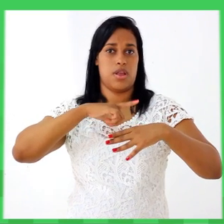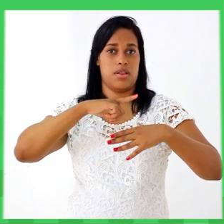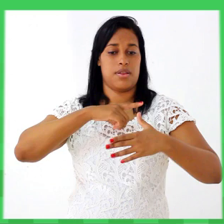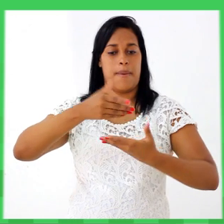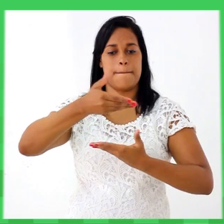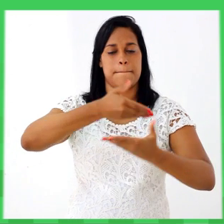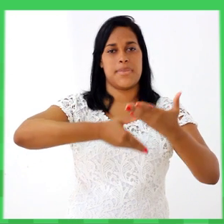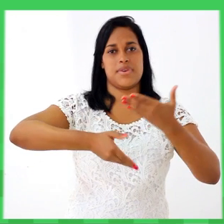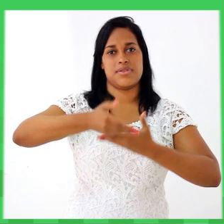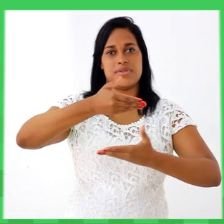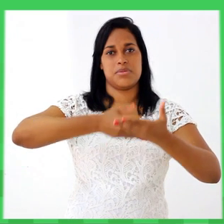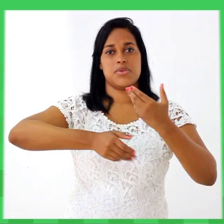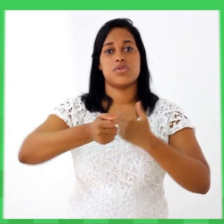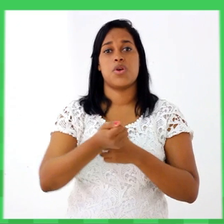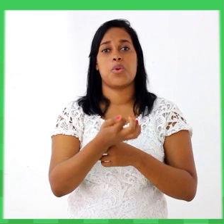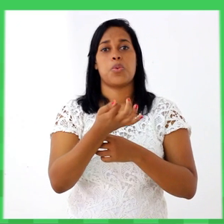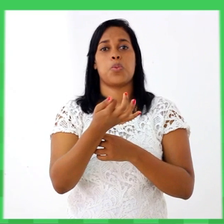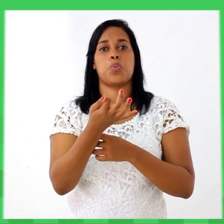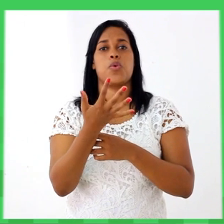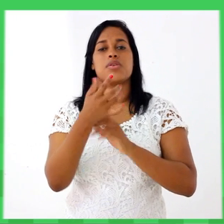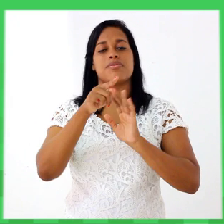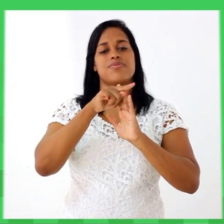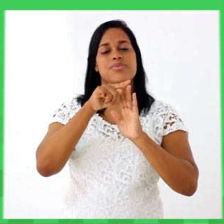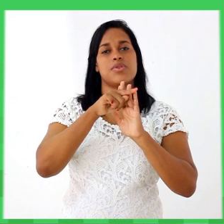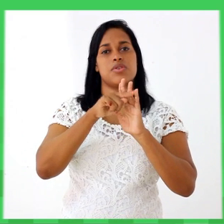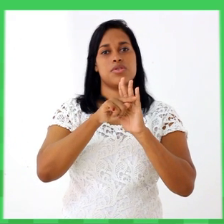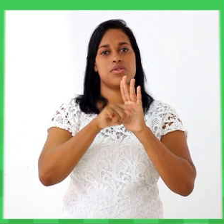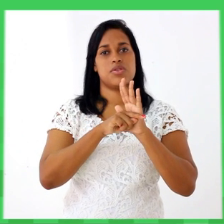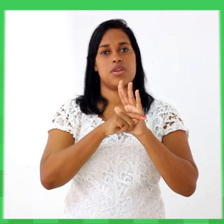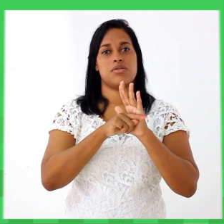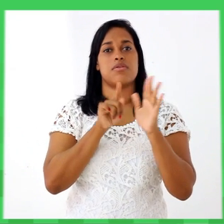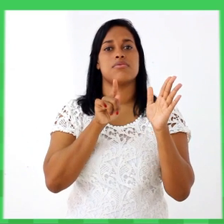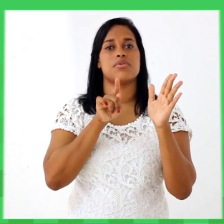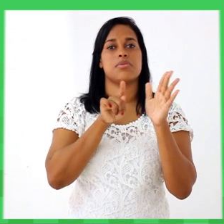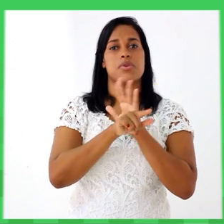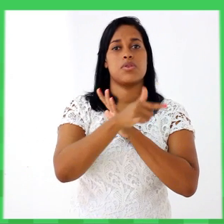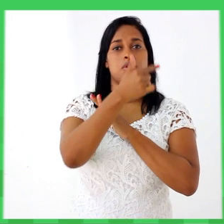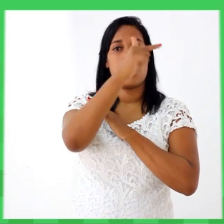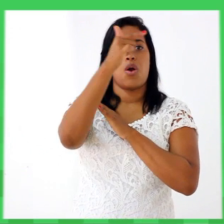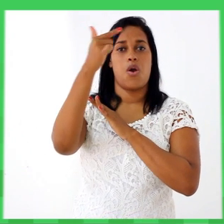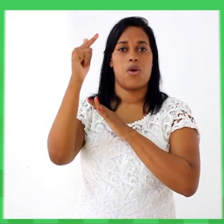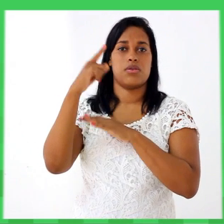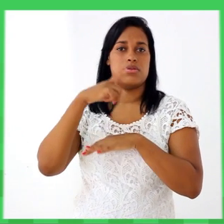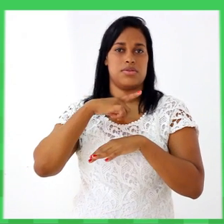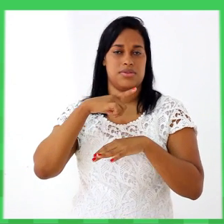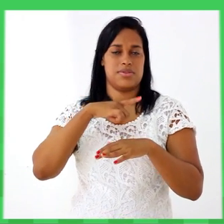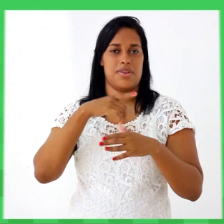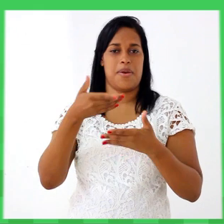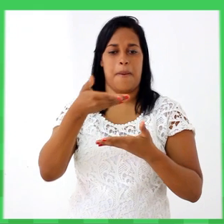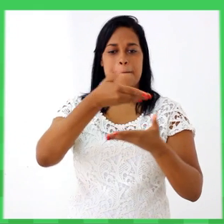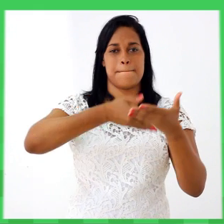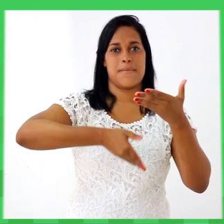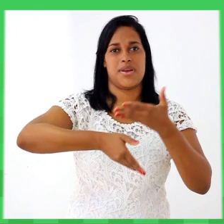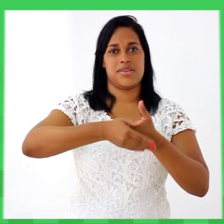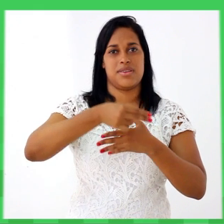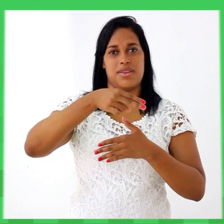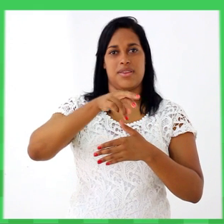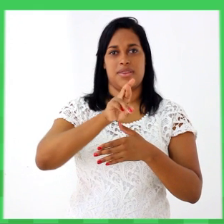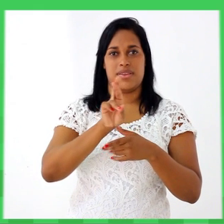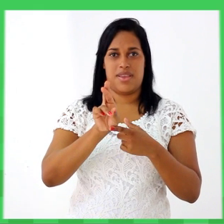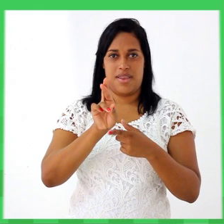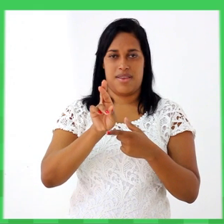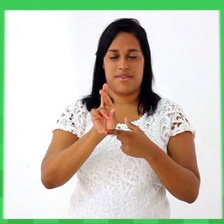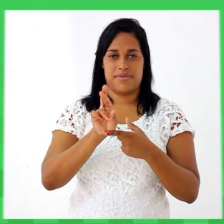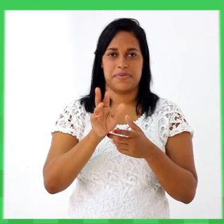tem a participação em quantos projetos? Aí você vai e parte lá para o outro lado. Do outro lado tem um parênteses com 0 e N. Então,